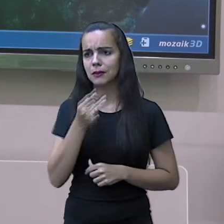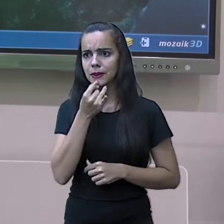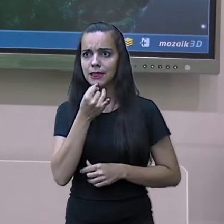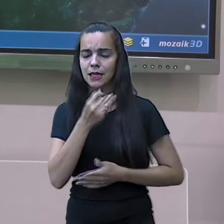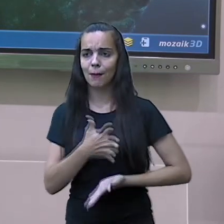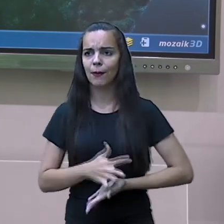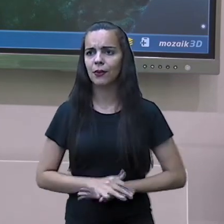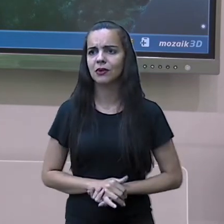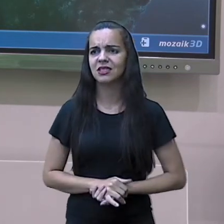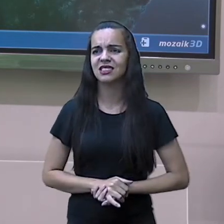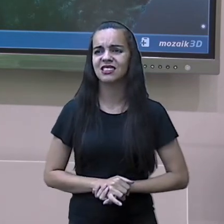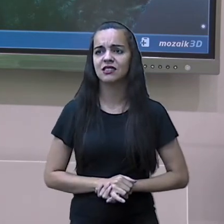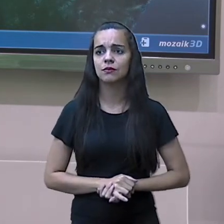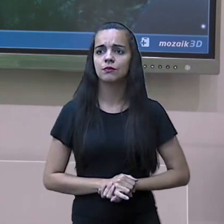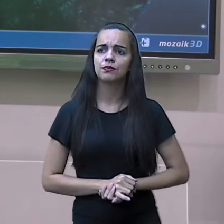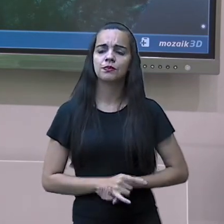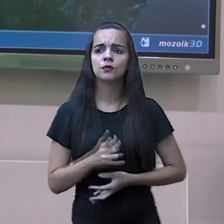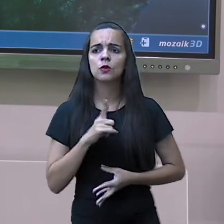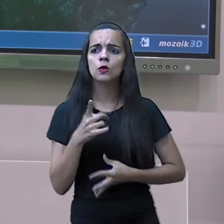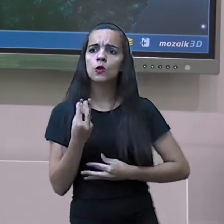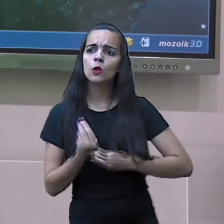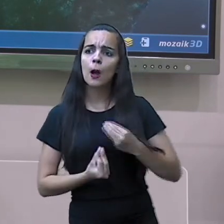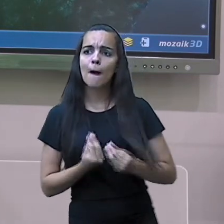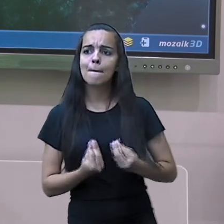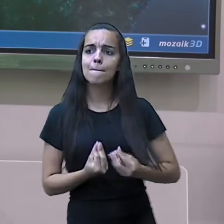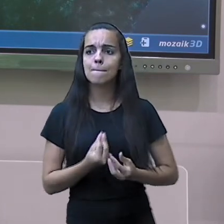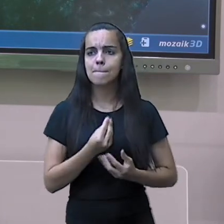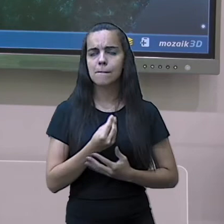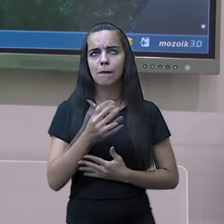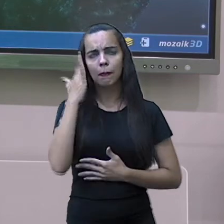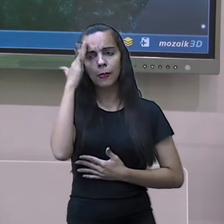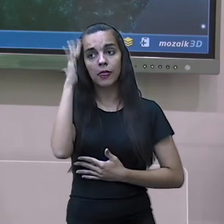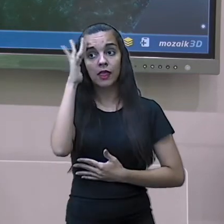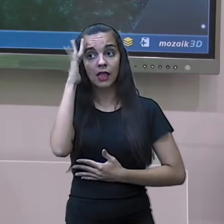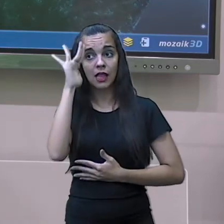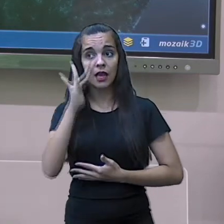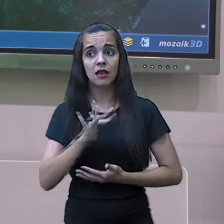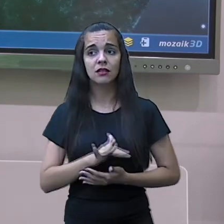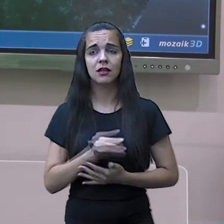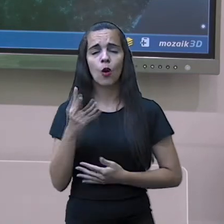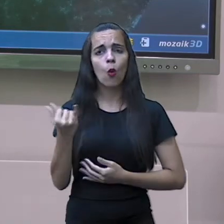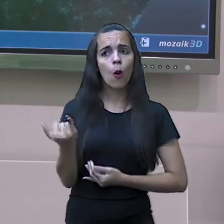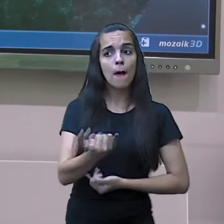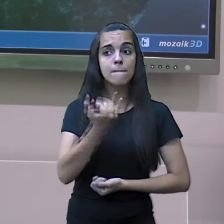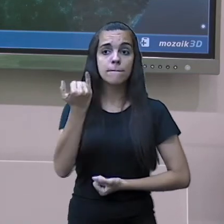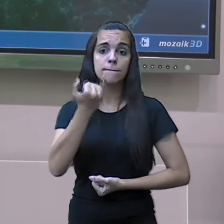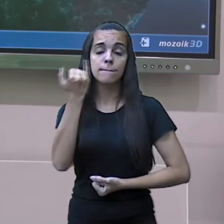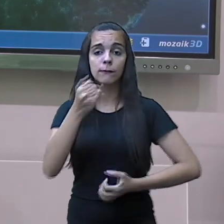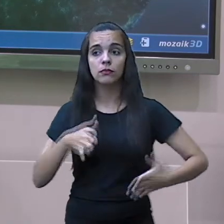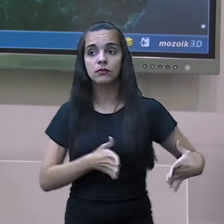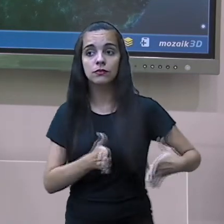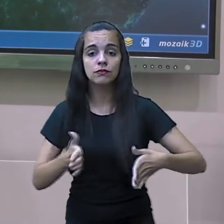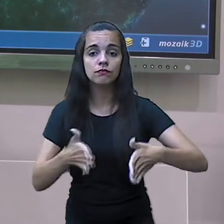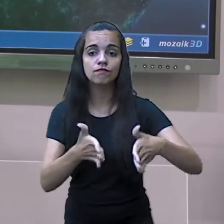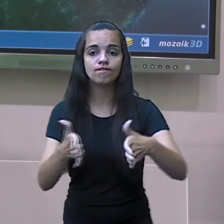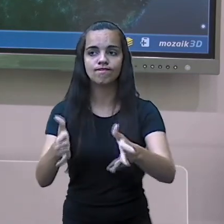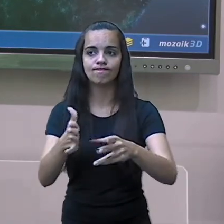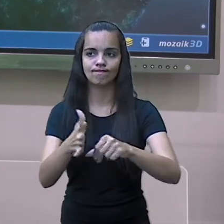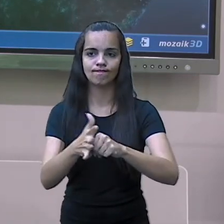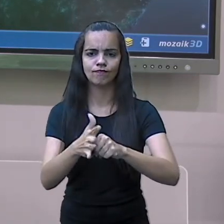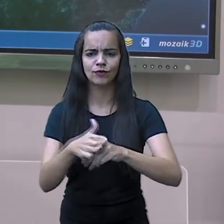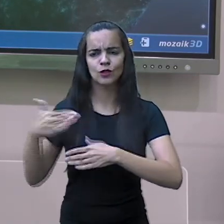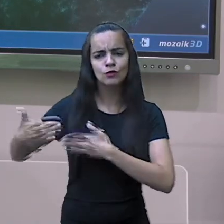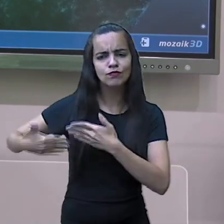nós estamos mostrando para vocês isso? Para vocês entenderem da importância do rio no nosso